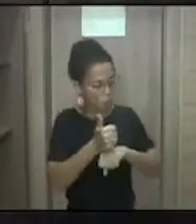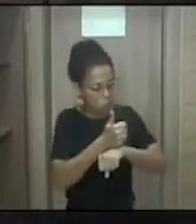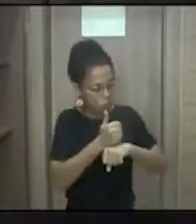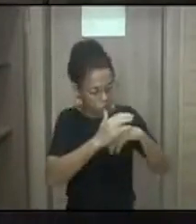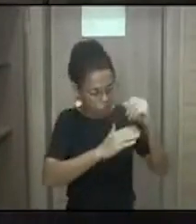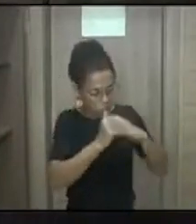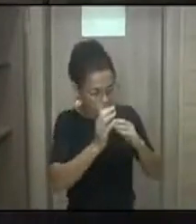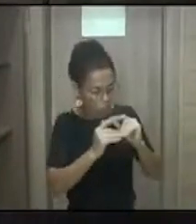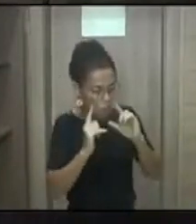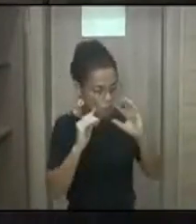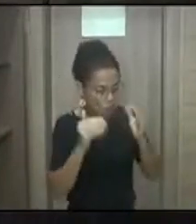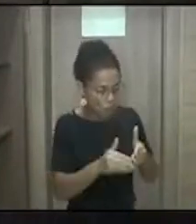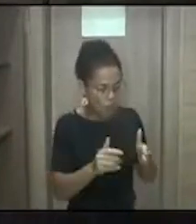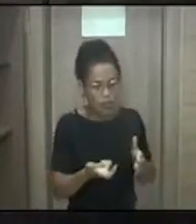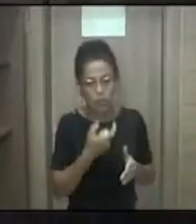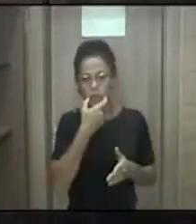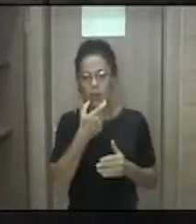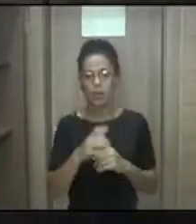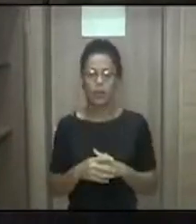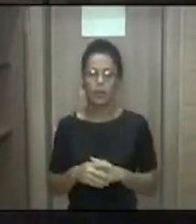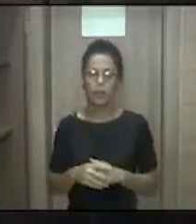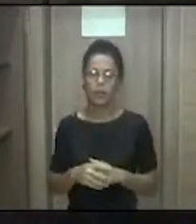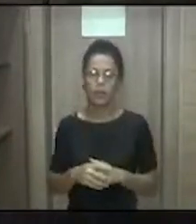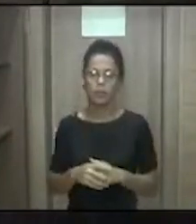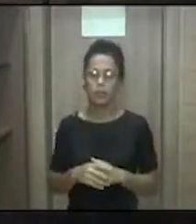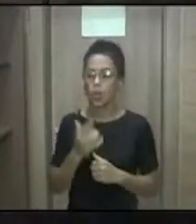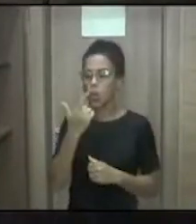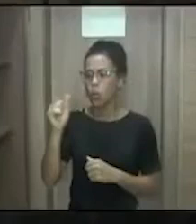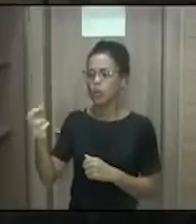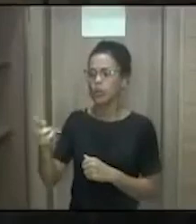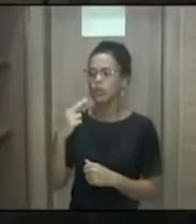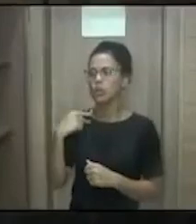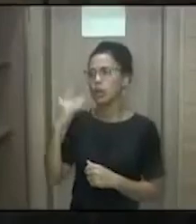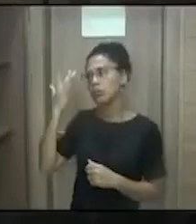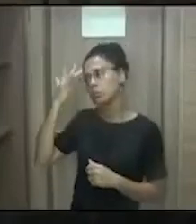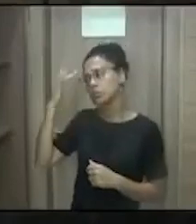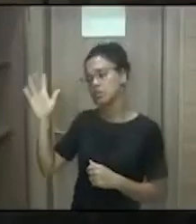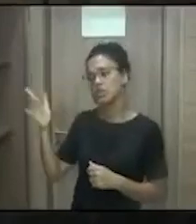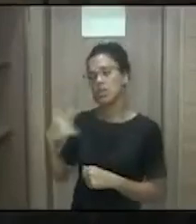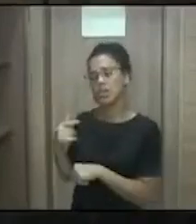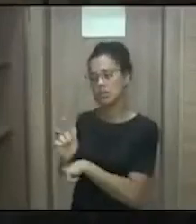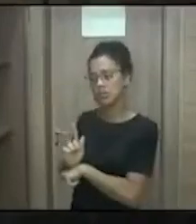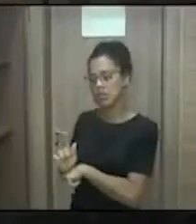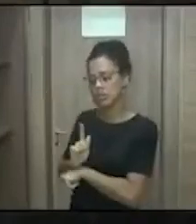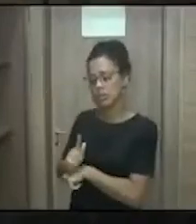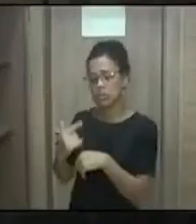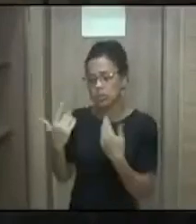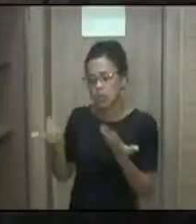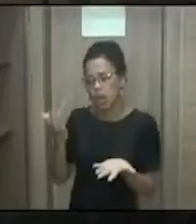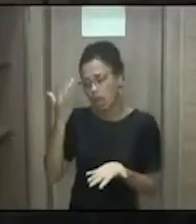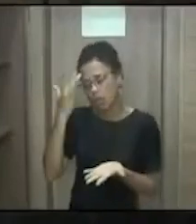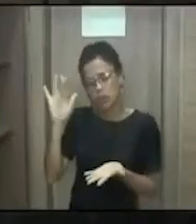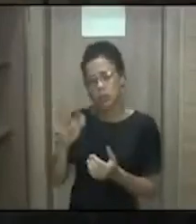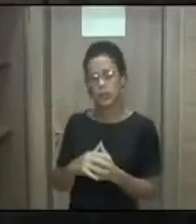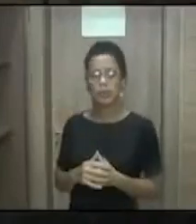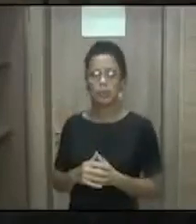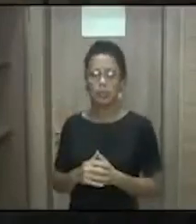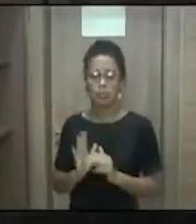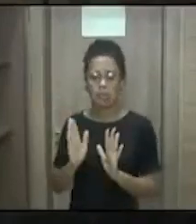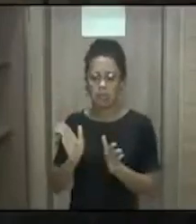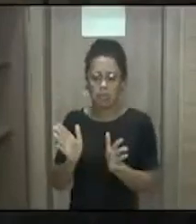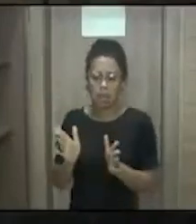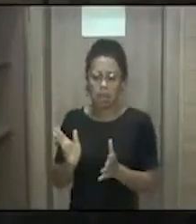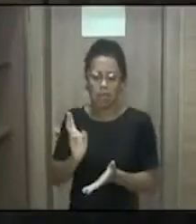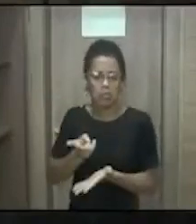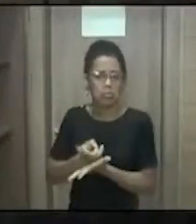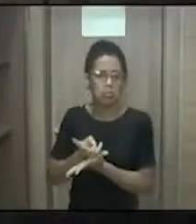E para outros era, não sei, eu troquei de gestão recentemente, eu cheguei aqui agora, né, já era assim,